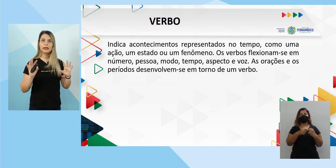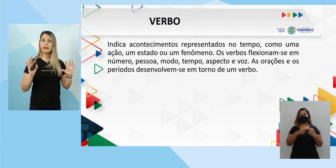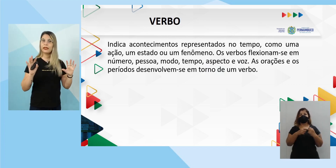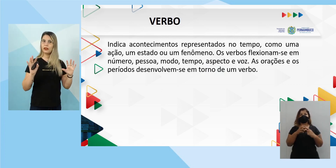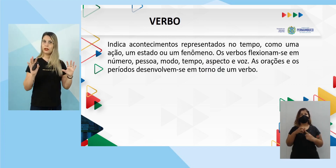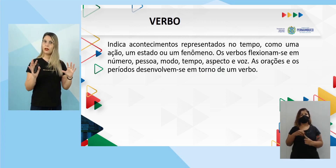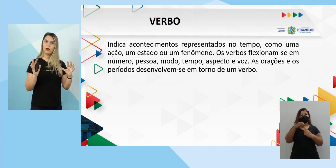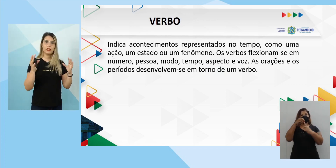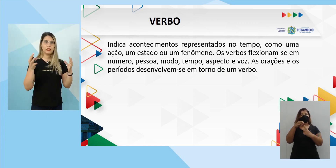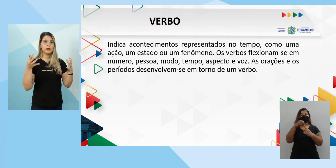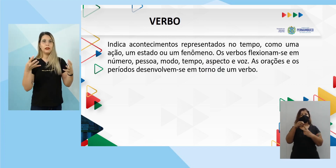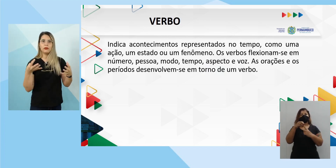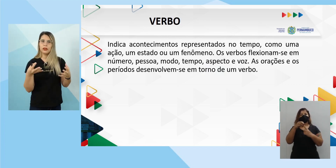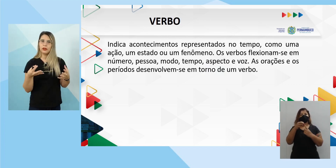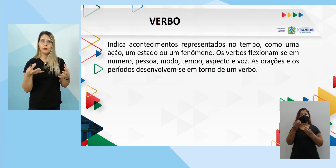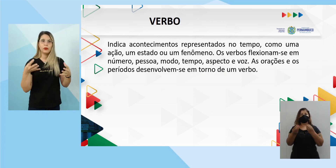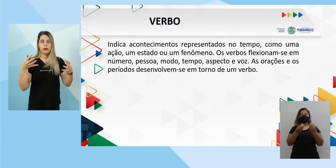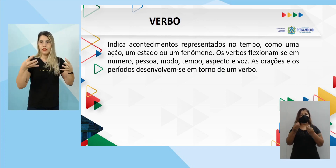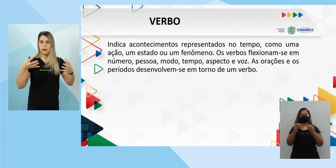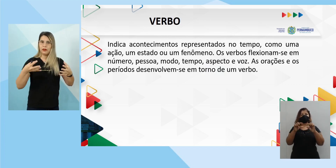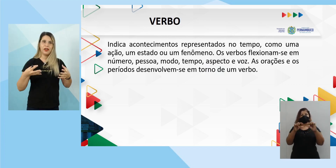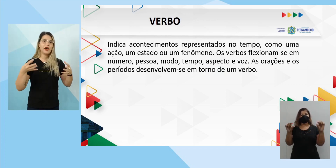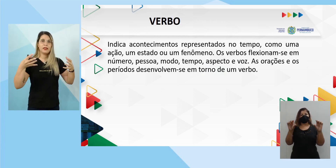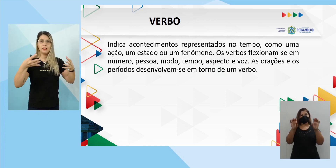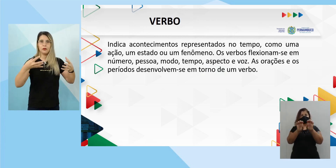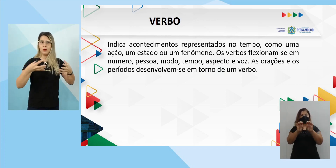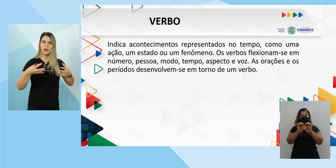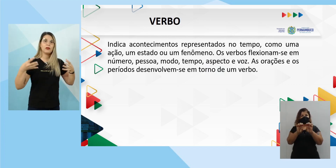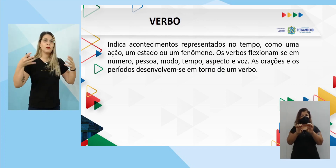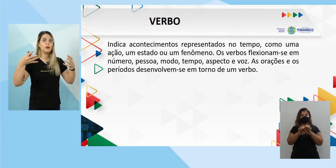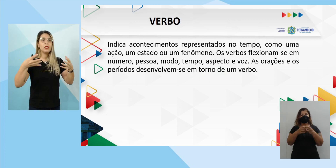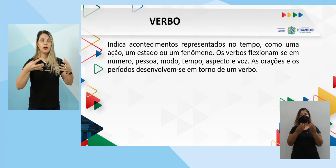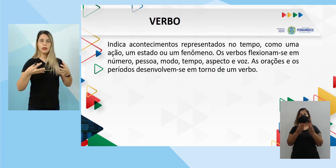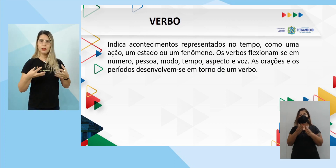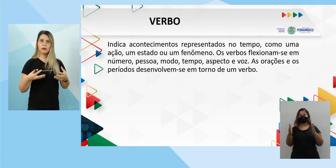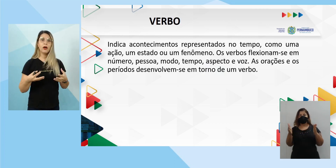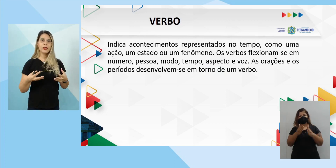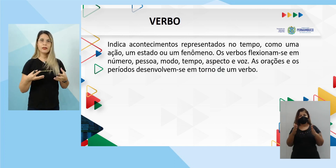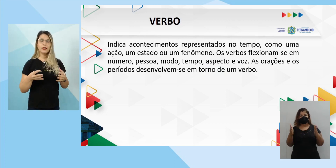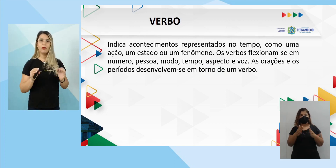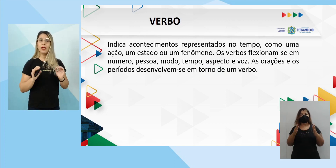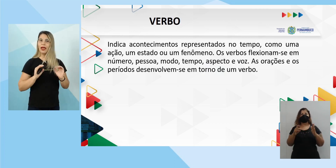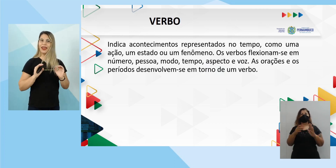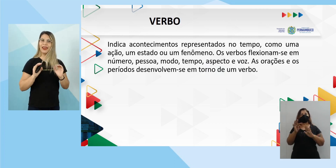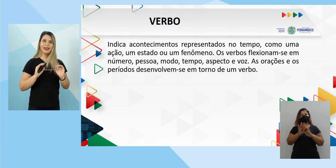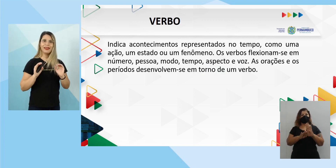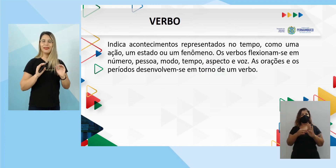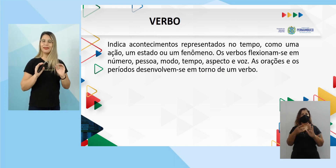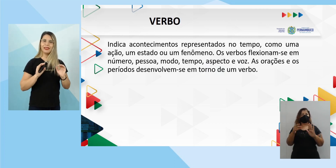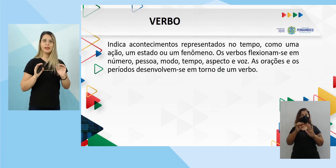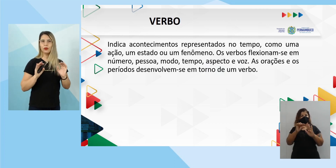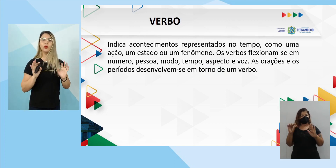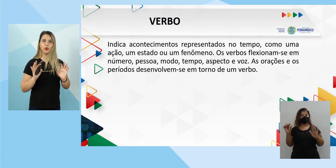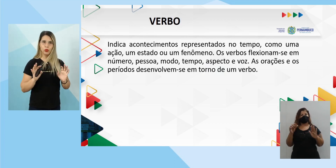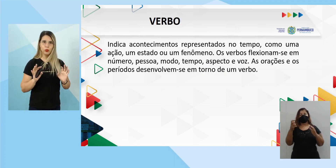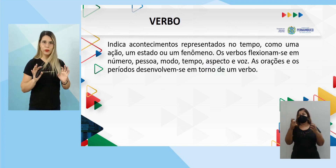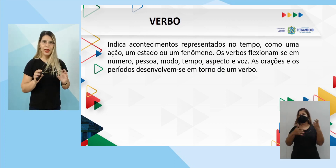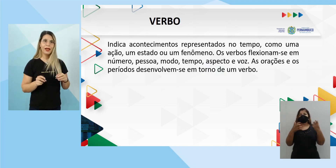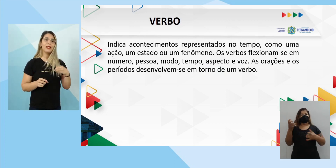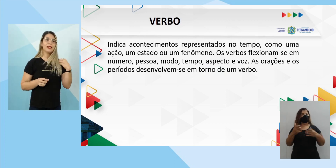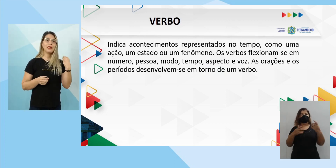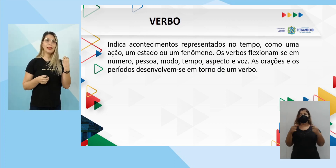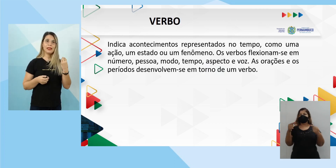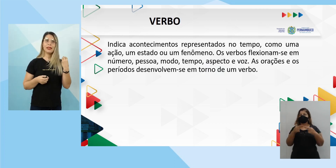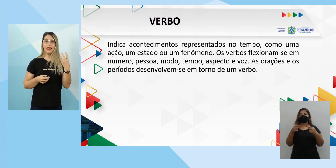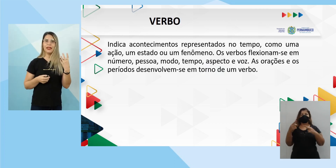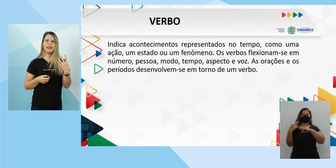manda-chuva da história de uma estrutura, de uma frase, de um período, de uma oração. É ele quem dita tudo,